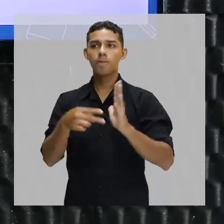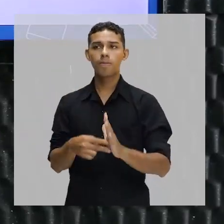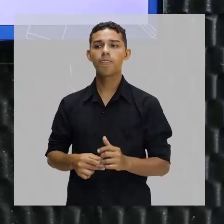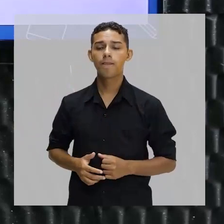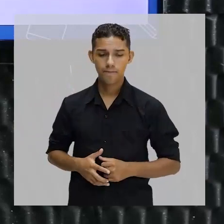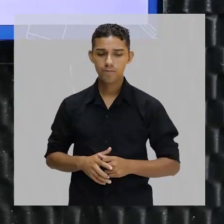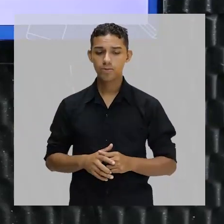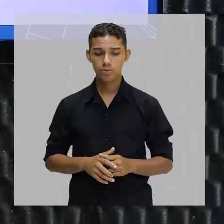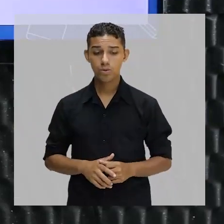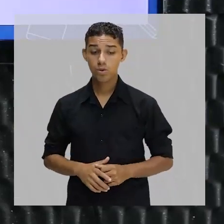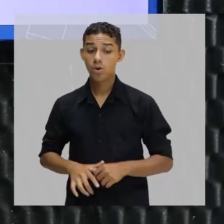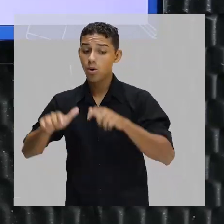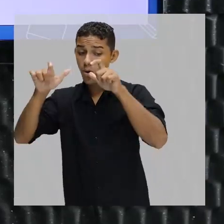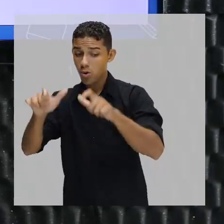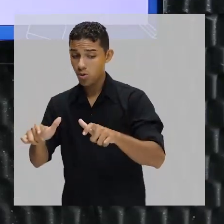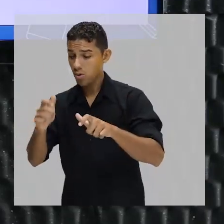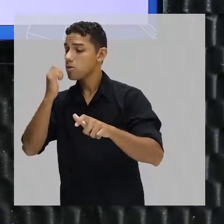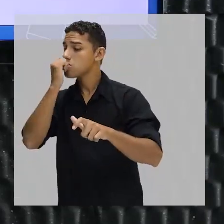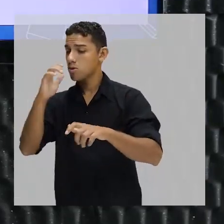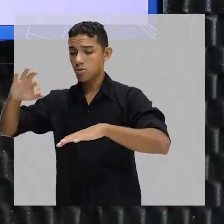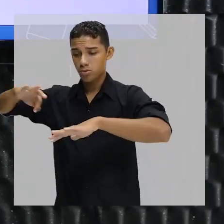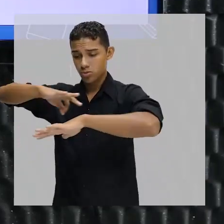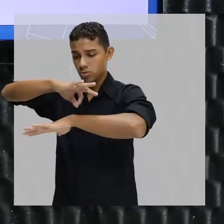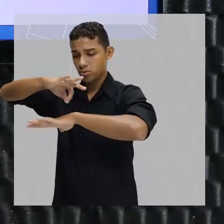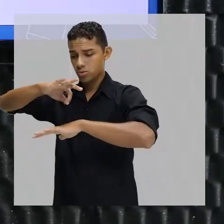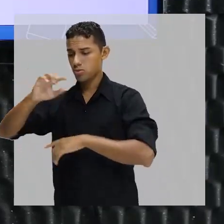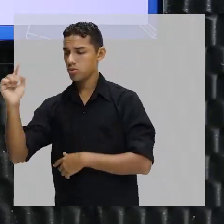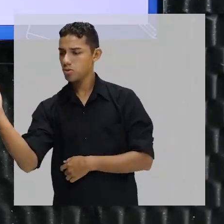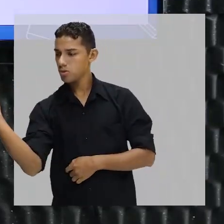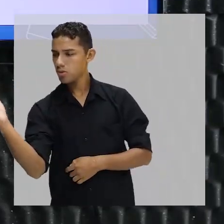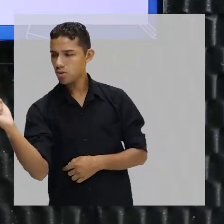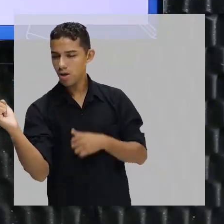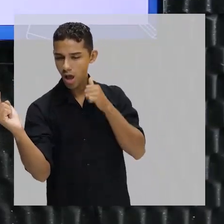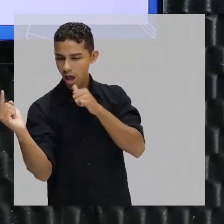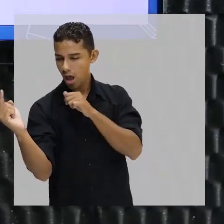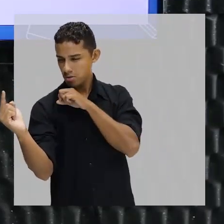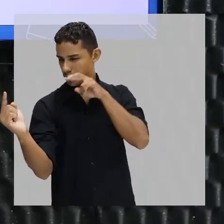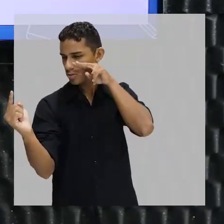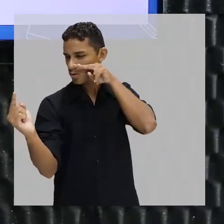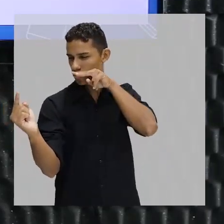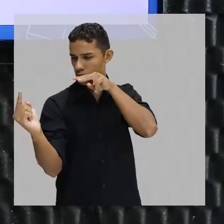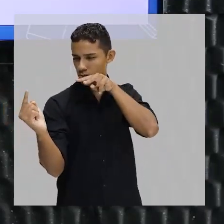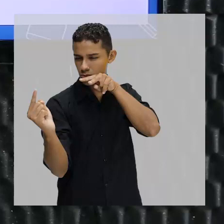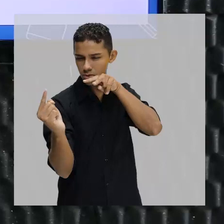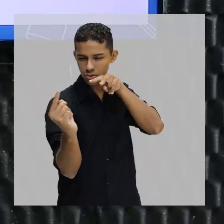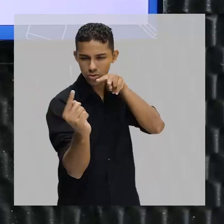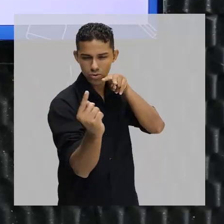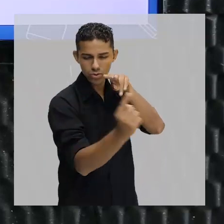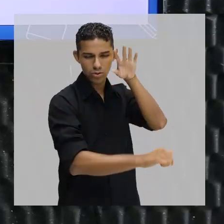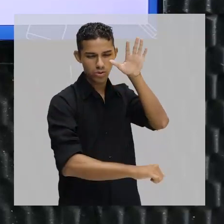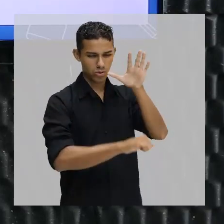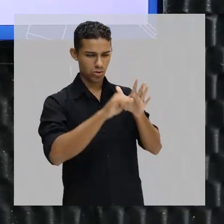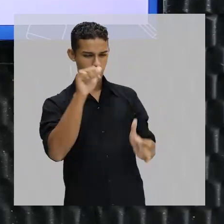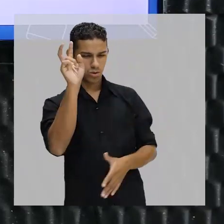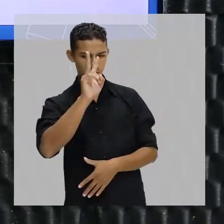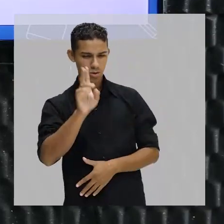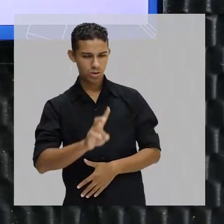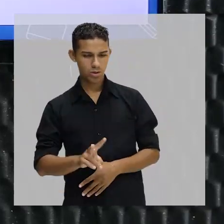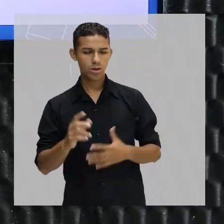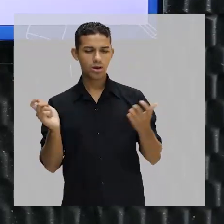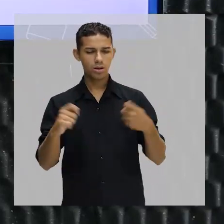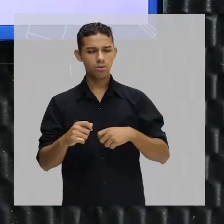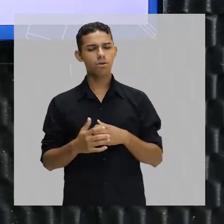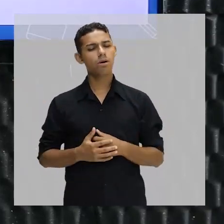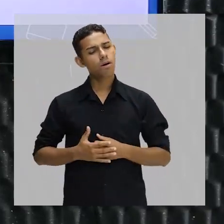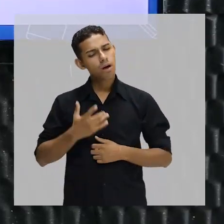diz, em ótima localização ele viu determinada pessoa passando pela primeira vez. E quando viu aquela